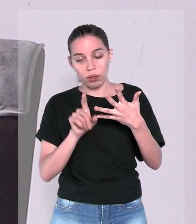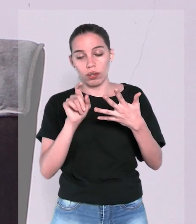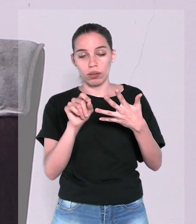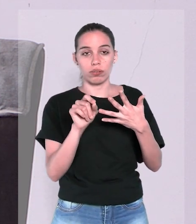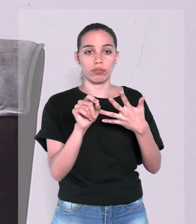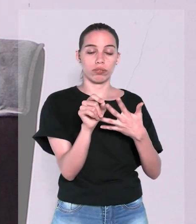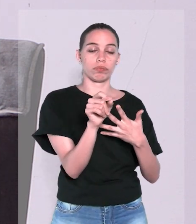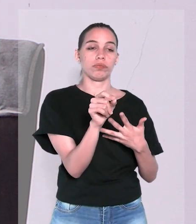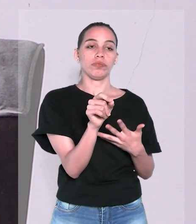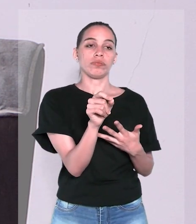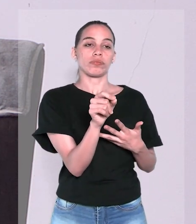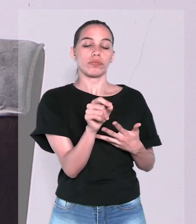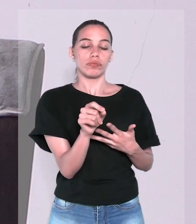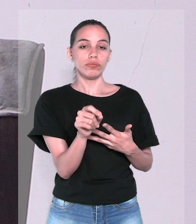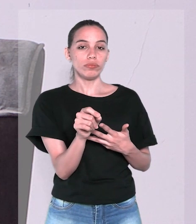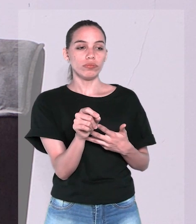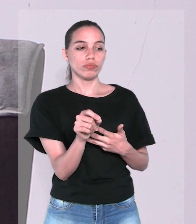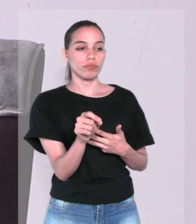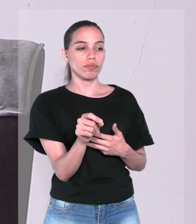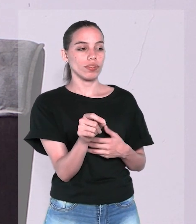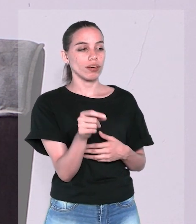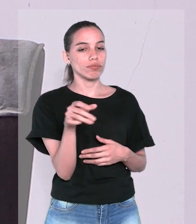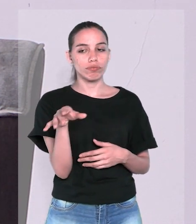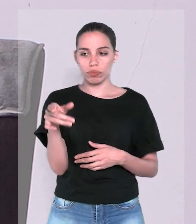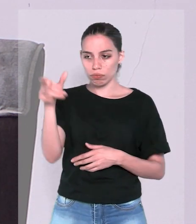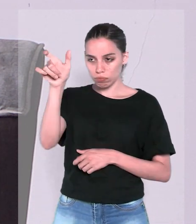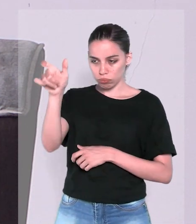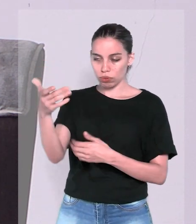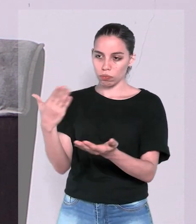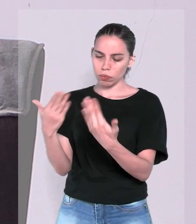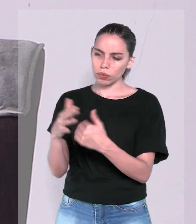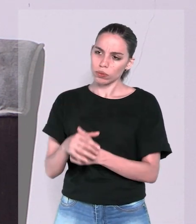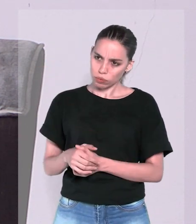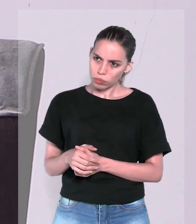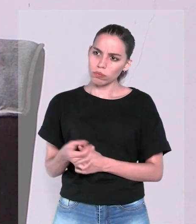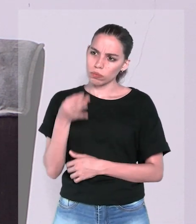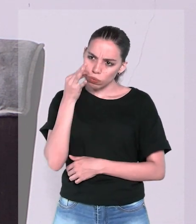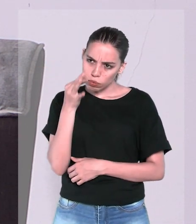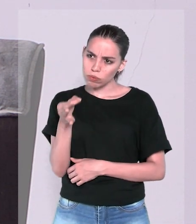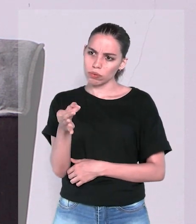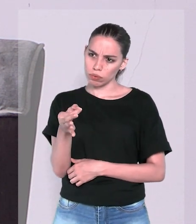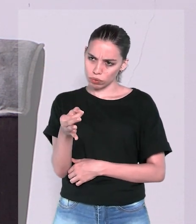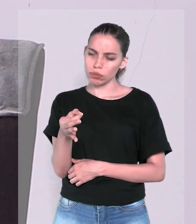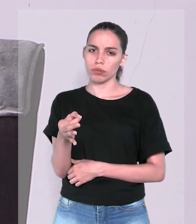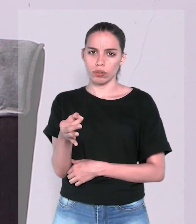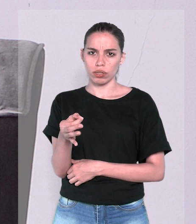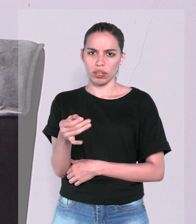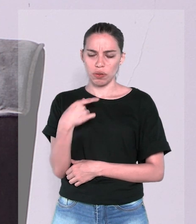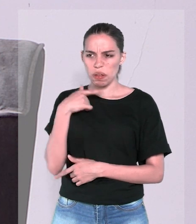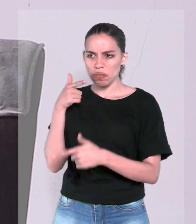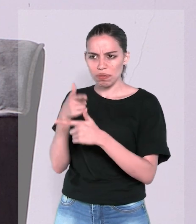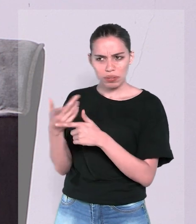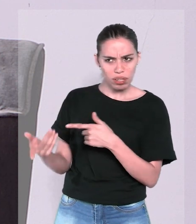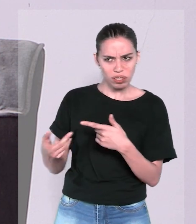saber de onde eu vim, quem me antecedeu. Como é que como é que meu pai pensava, minha mãe pensava,